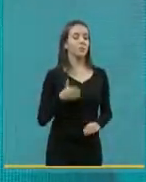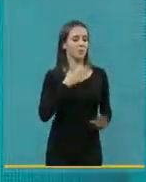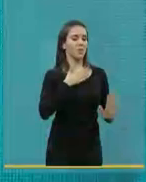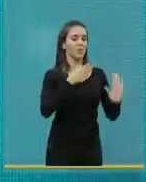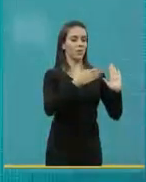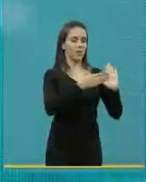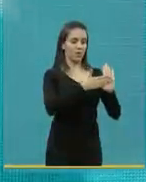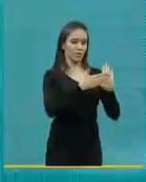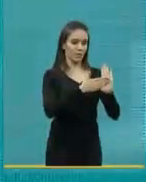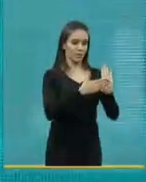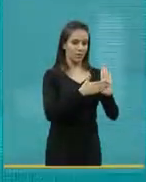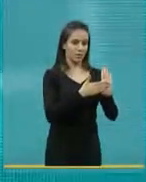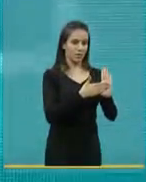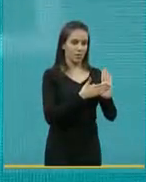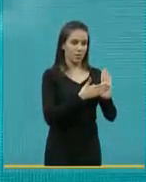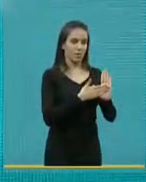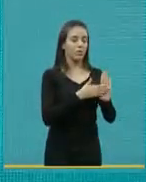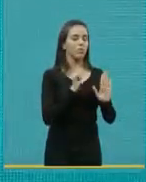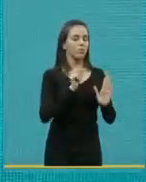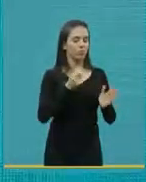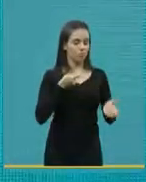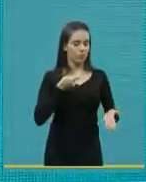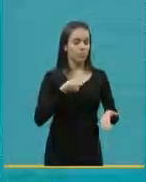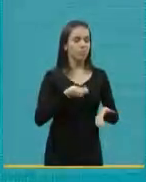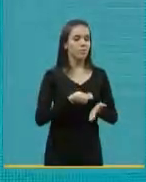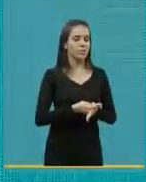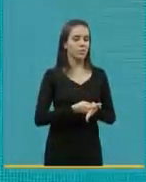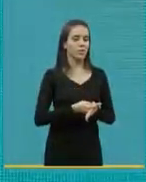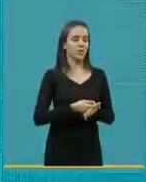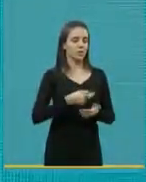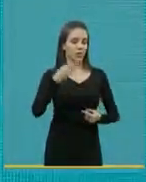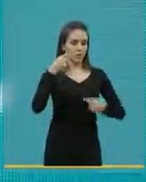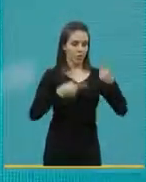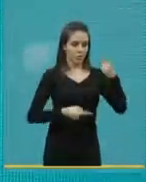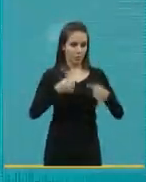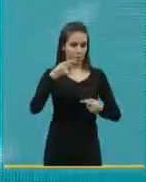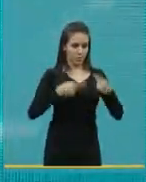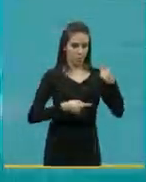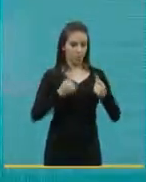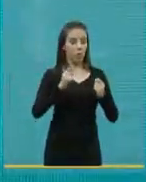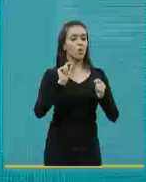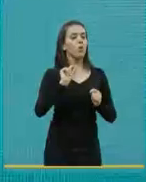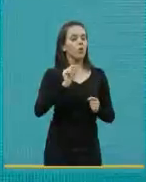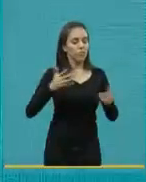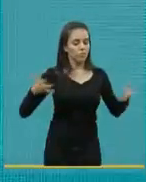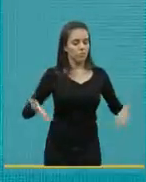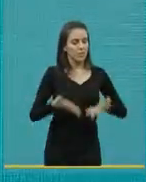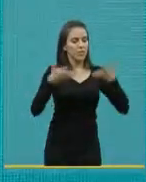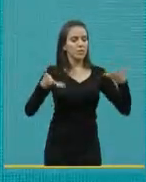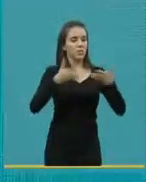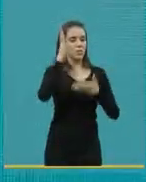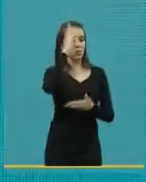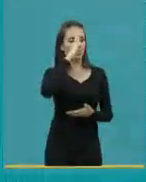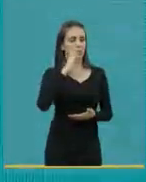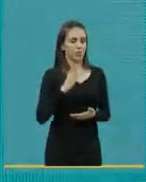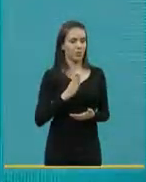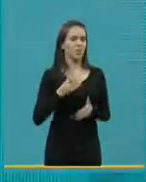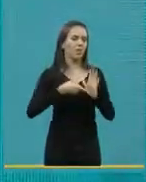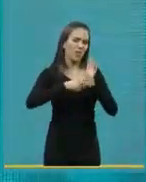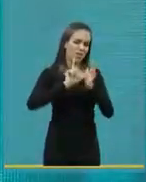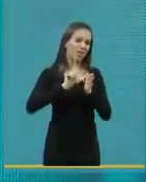a aplicar uma política econômica da quadra que leve o brasil a crescer como já